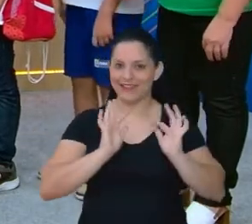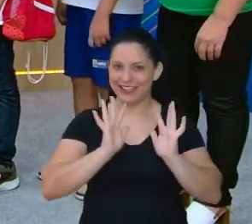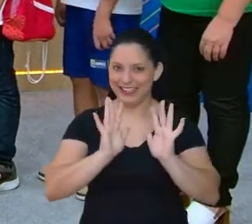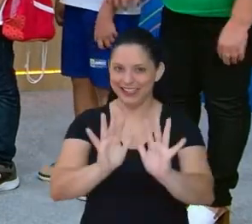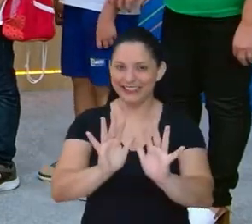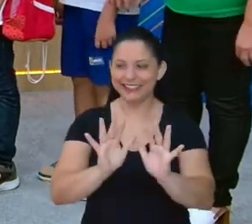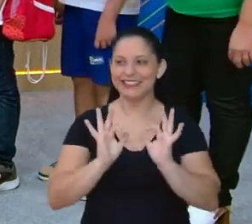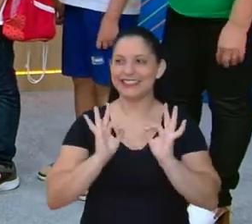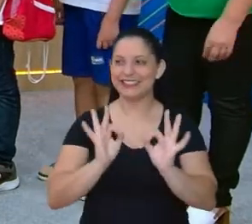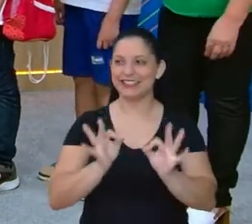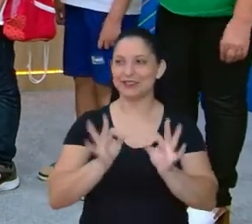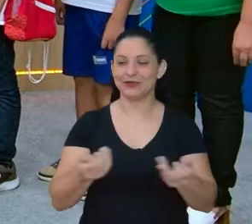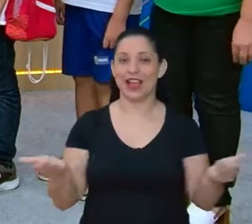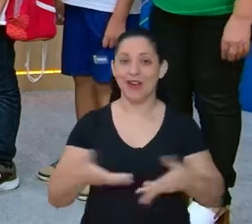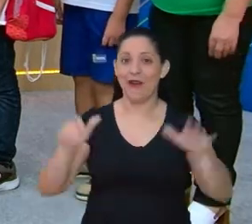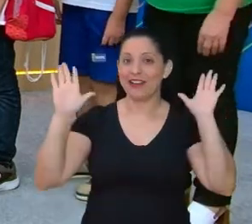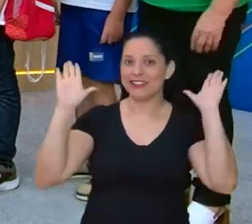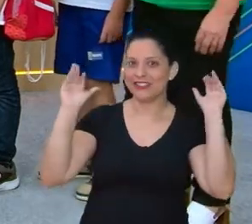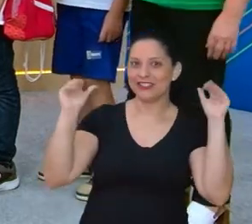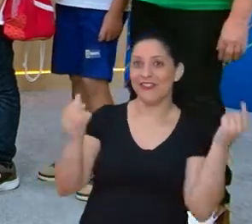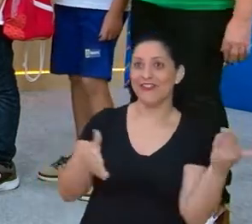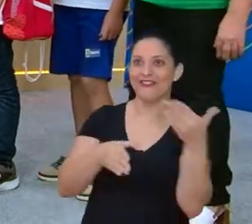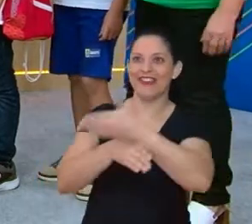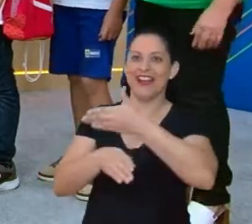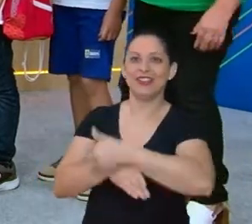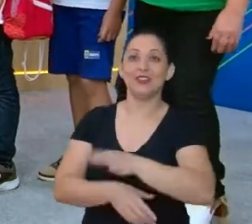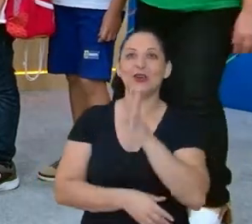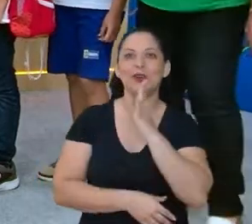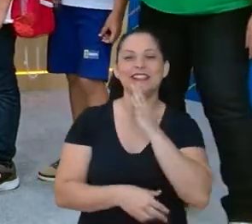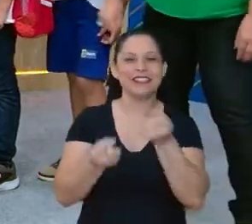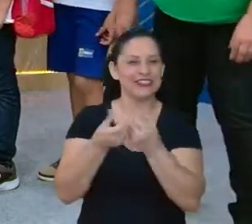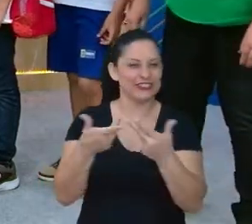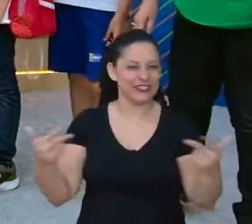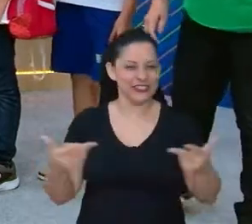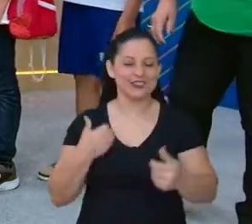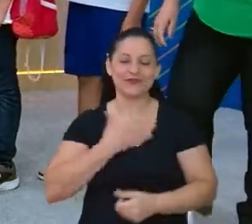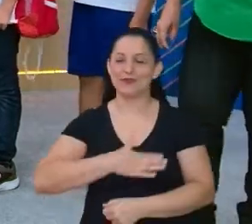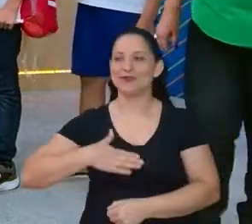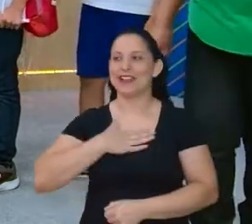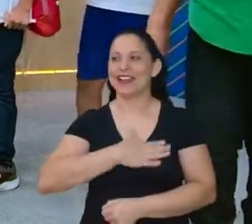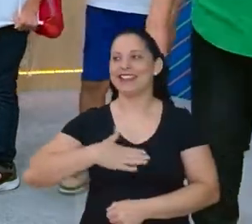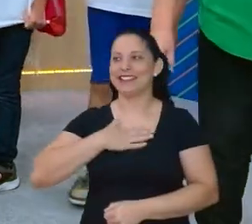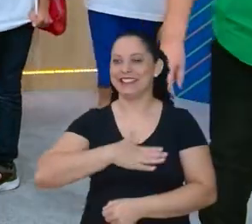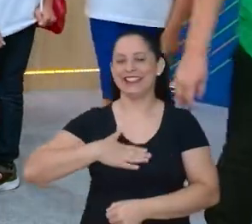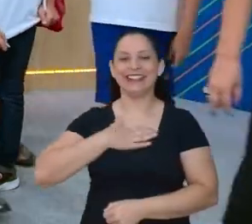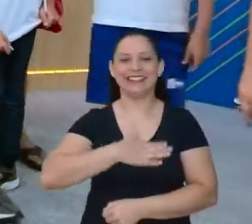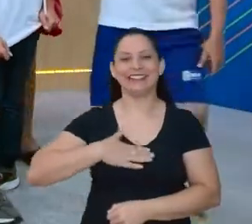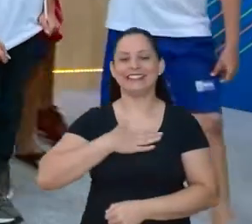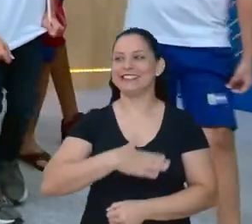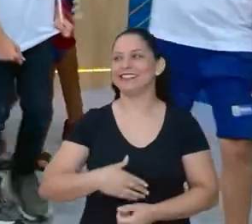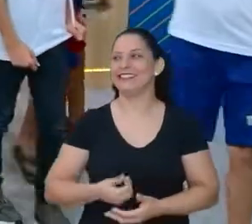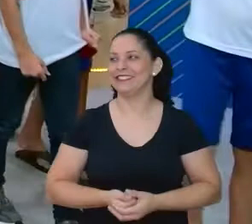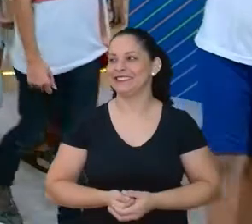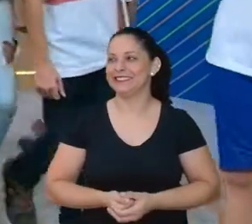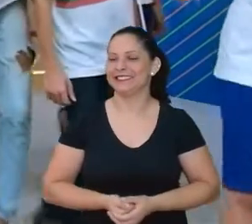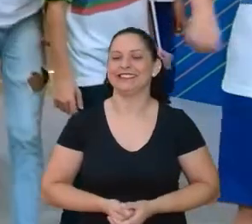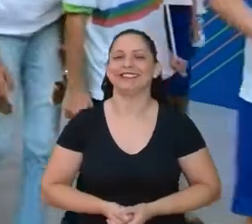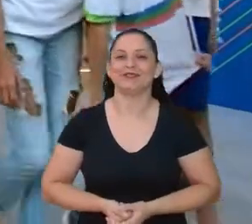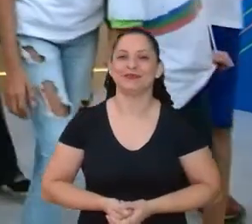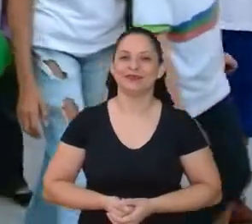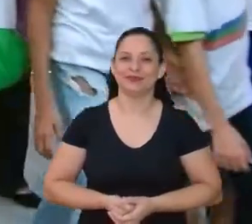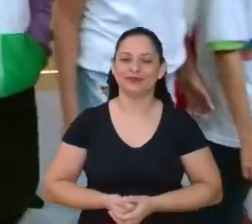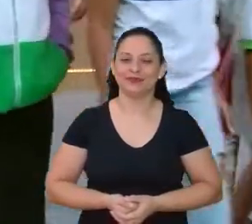coisa boa! Tchau, que a gente Tchau, gente, foi um prazer recebê-los, viu? Parabéns. Parabéns, Ai,